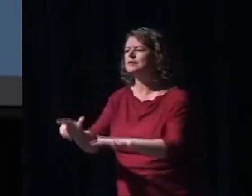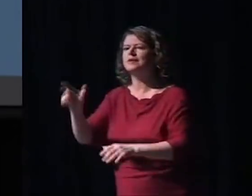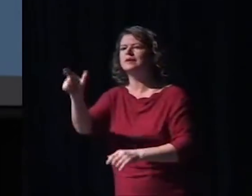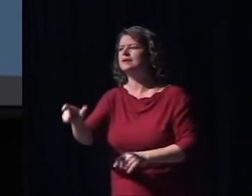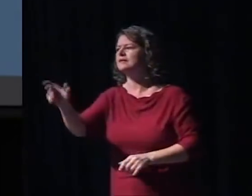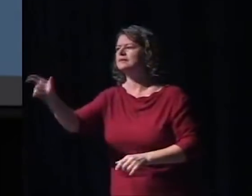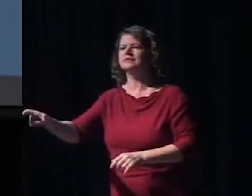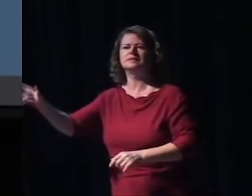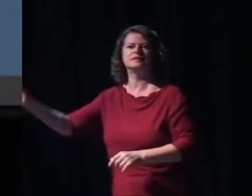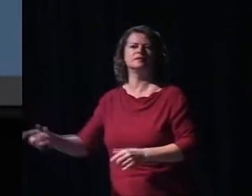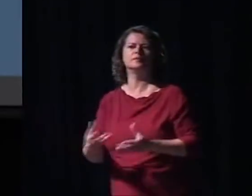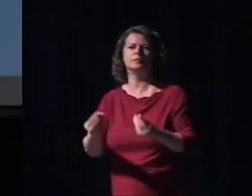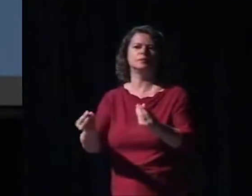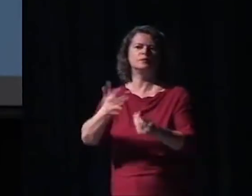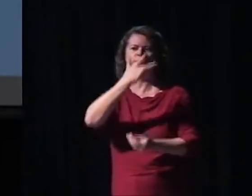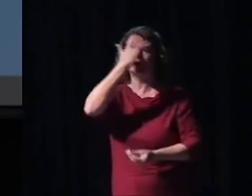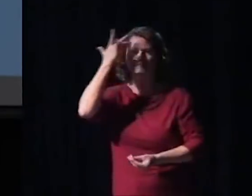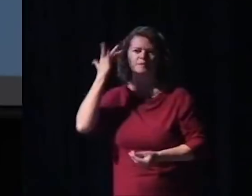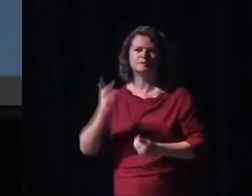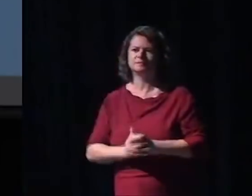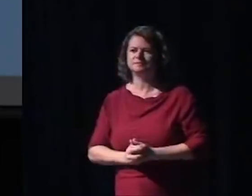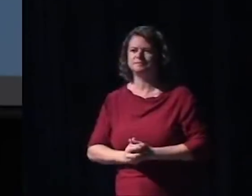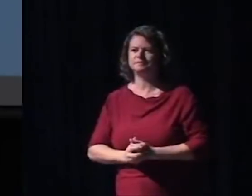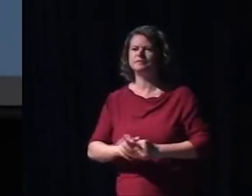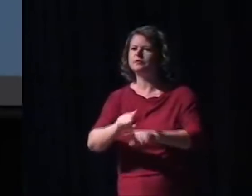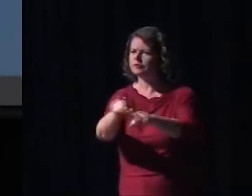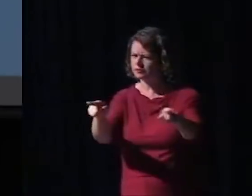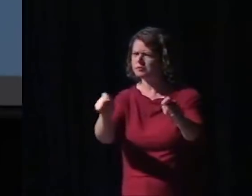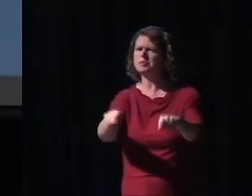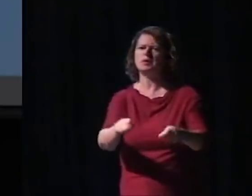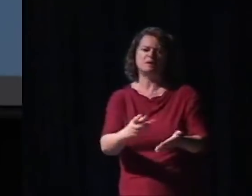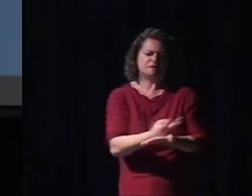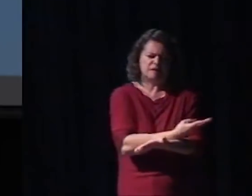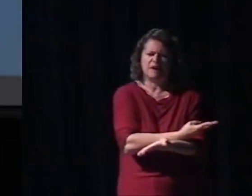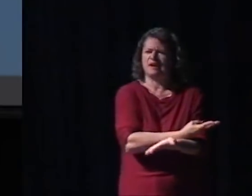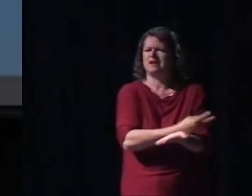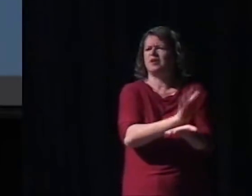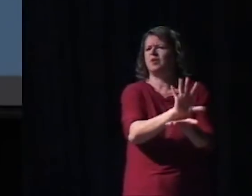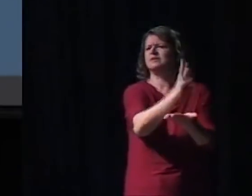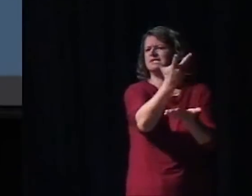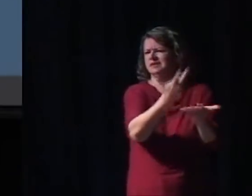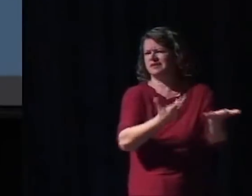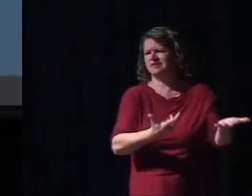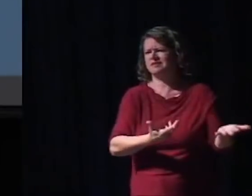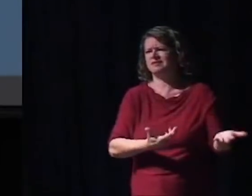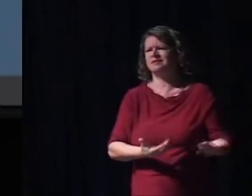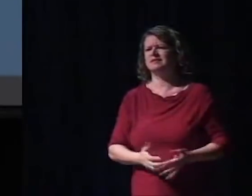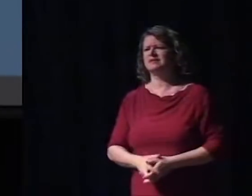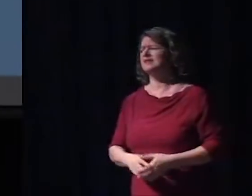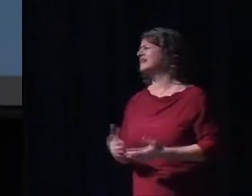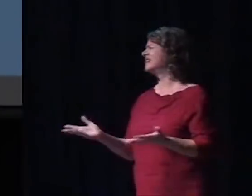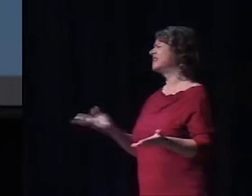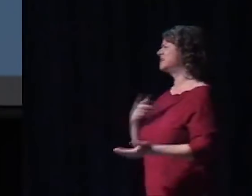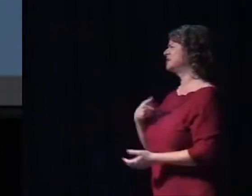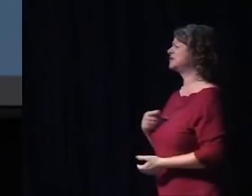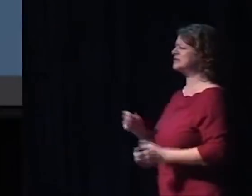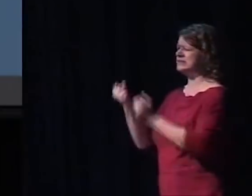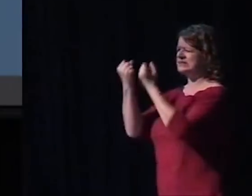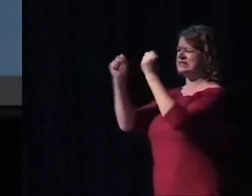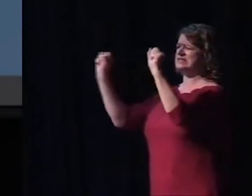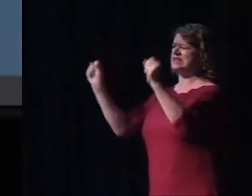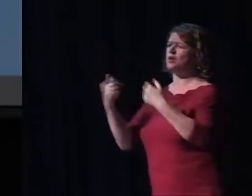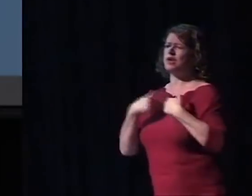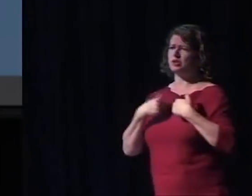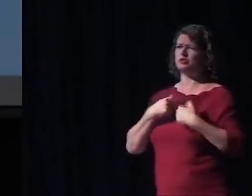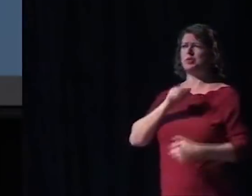de muitos. Você pode ter errado como Sansão. E pastor, para mim Sansão é fichinha, porque